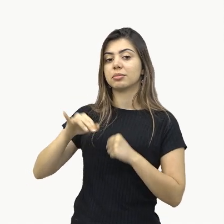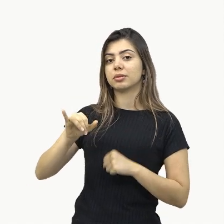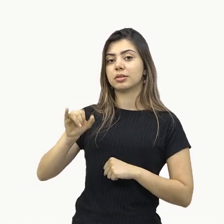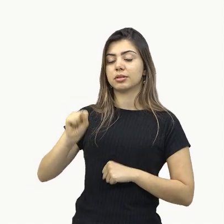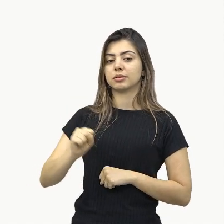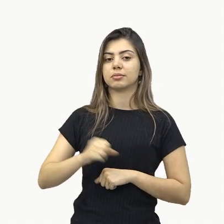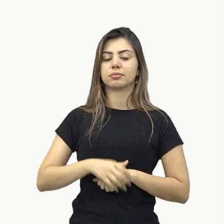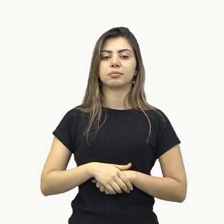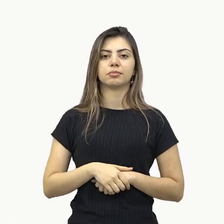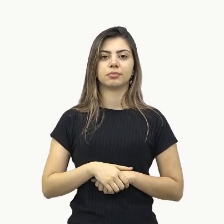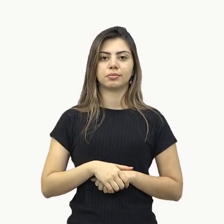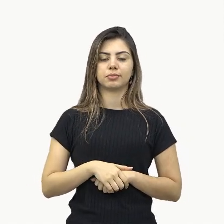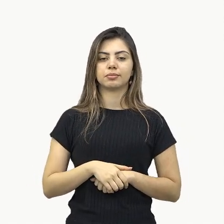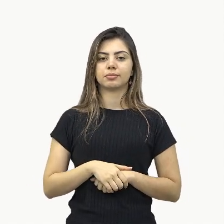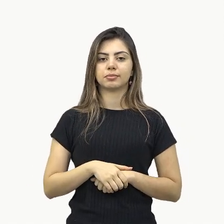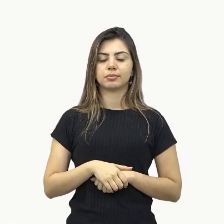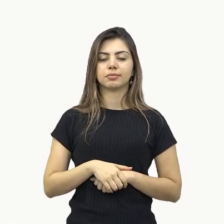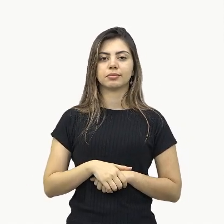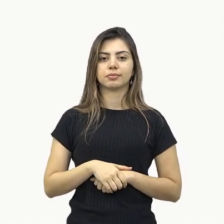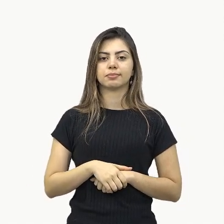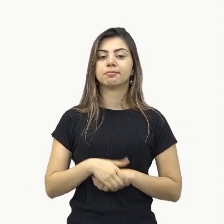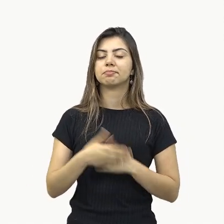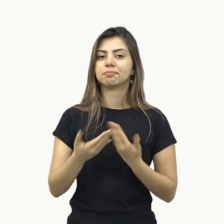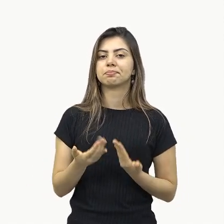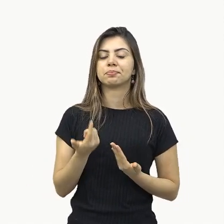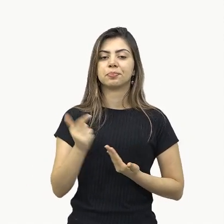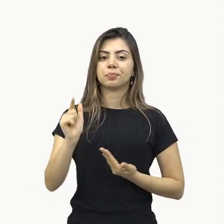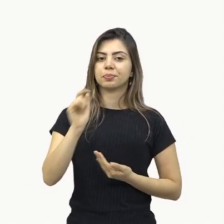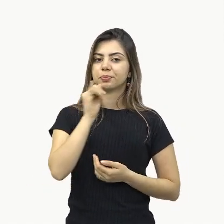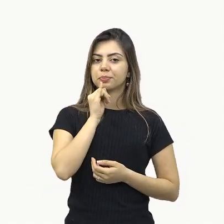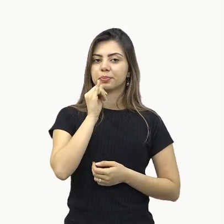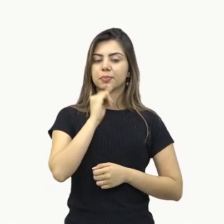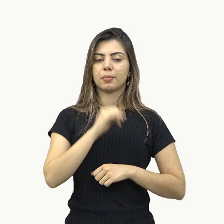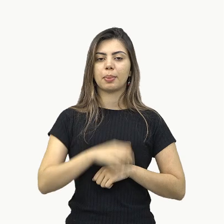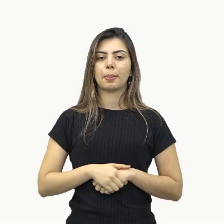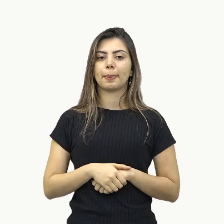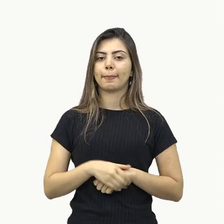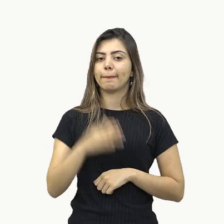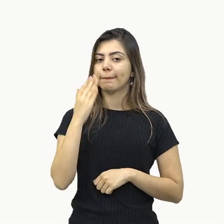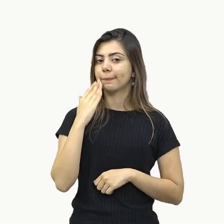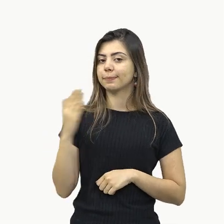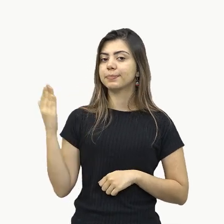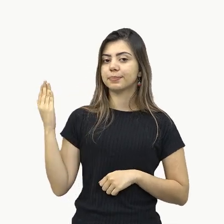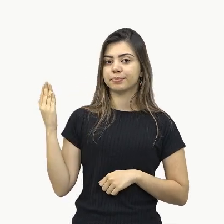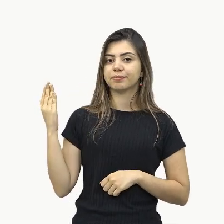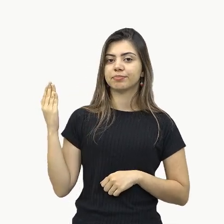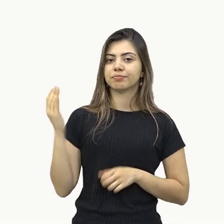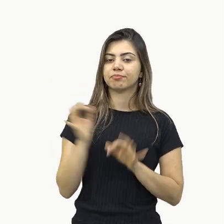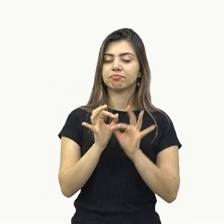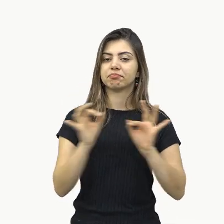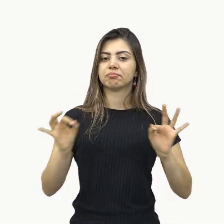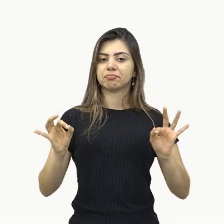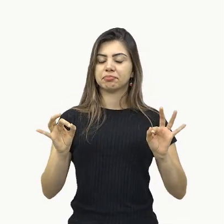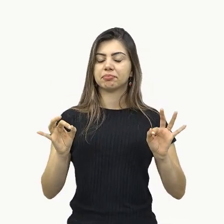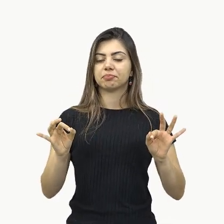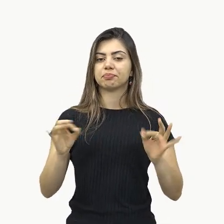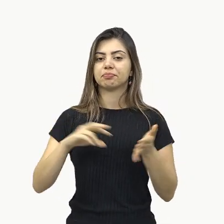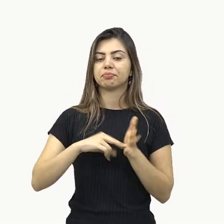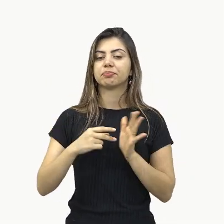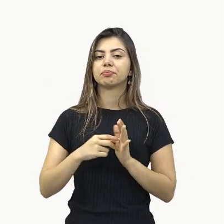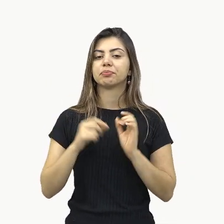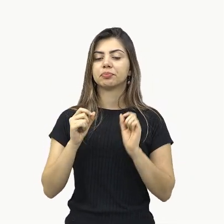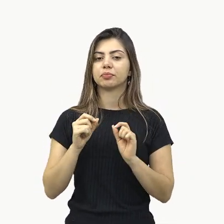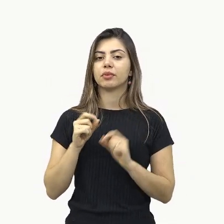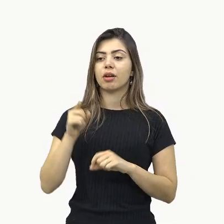to be. Outra situação, olha só. How old are they? Quantos anos eles ou elas têm?